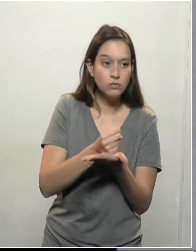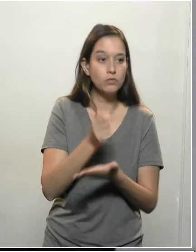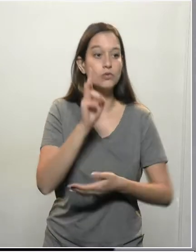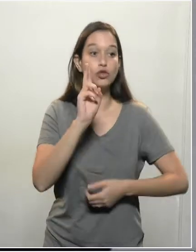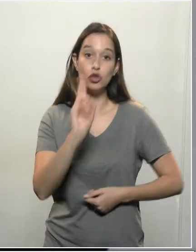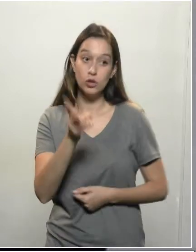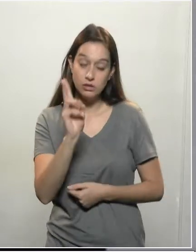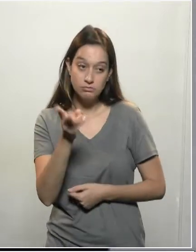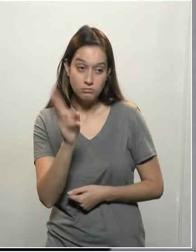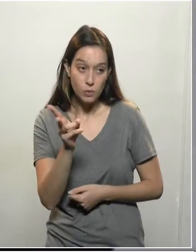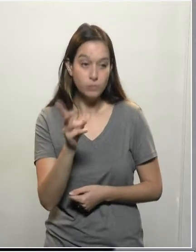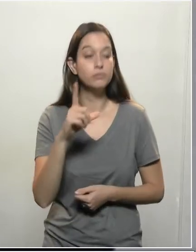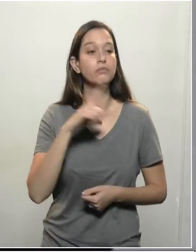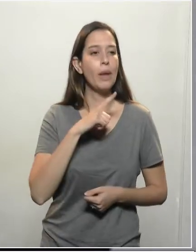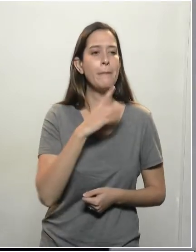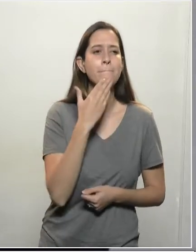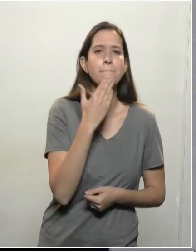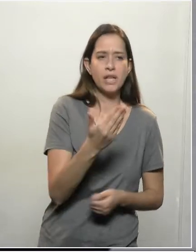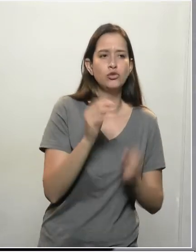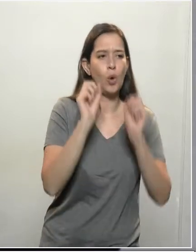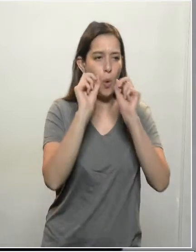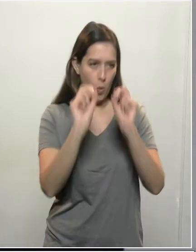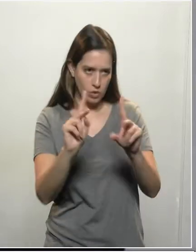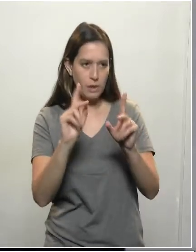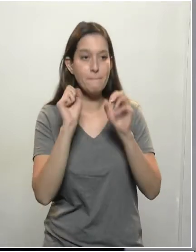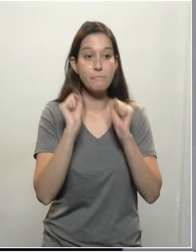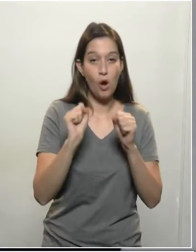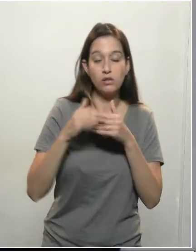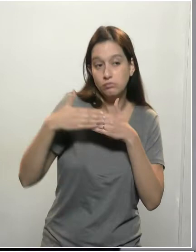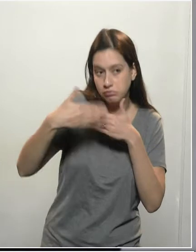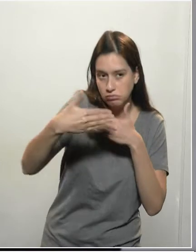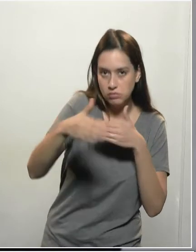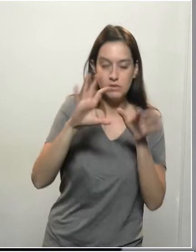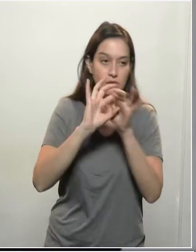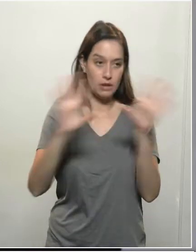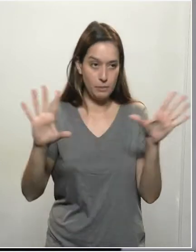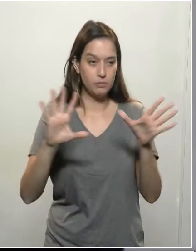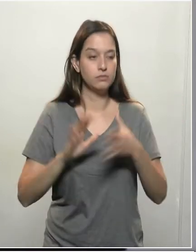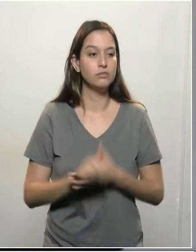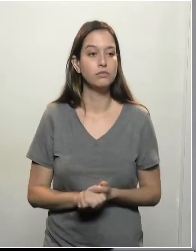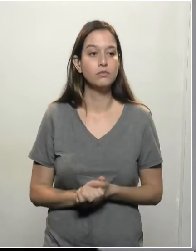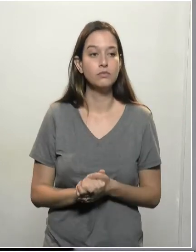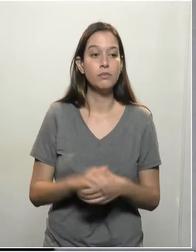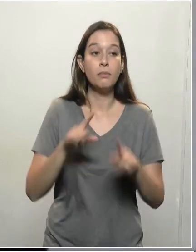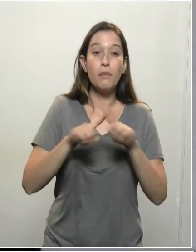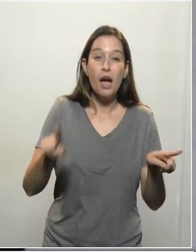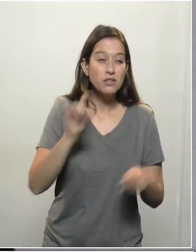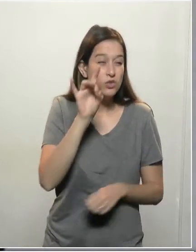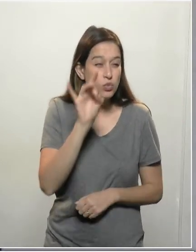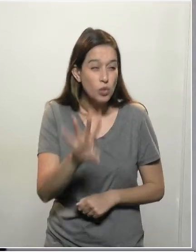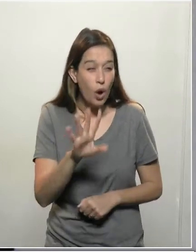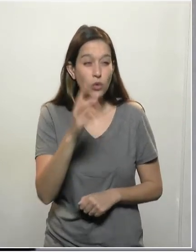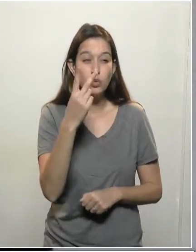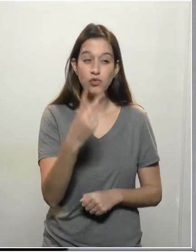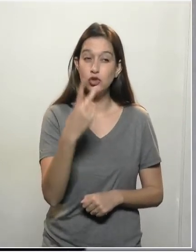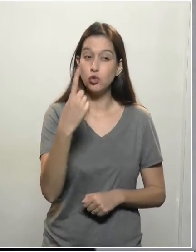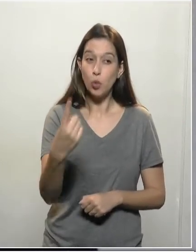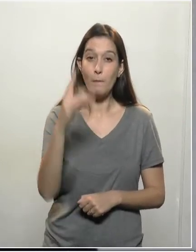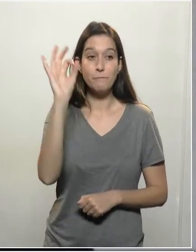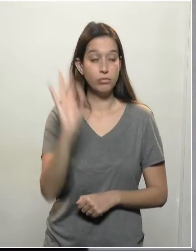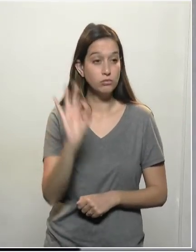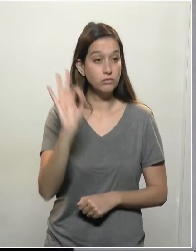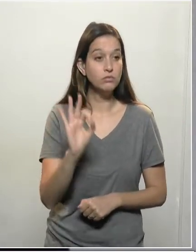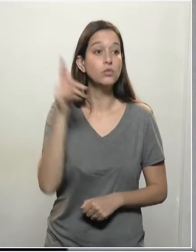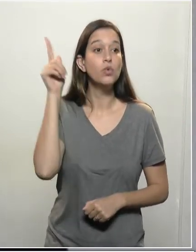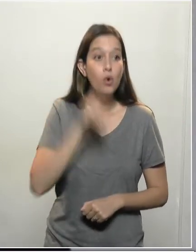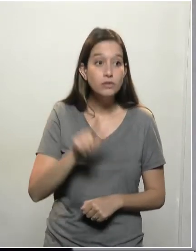47% dos pedidos foi negado, enquanto apenas 21% conseguiu o recurso. Até o momento, a gente tem recebido inúmeras